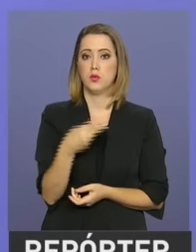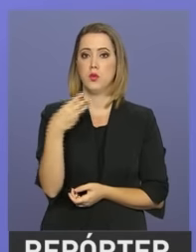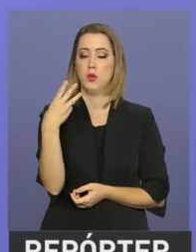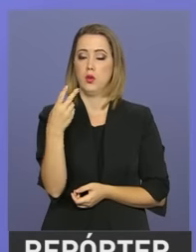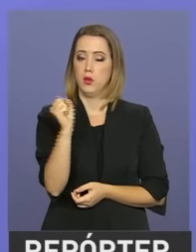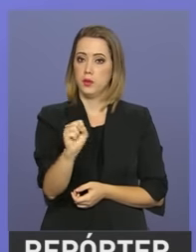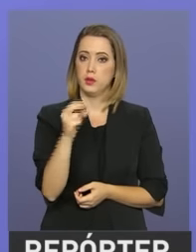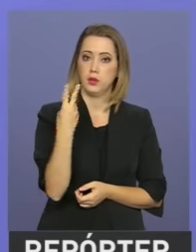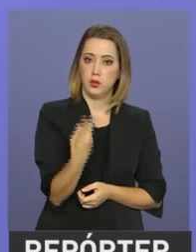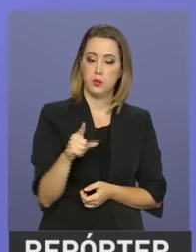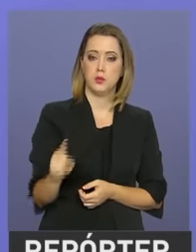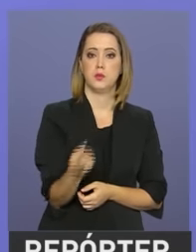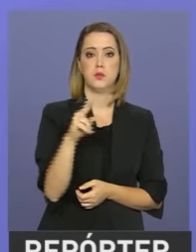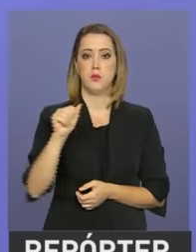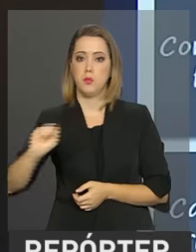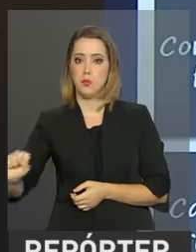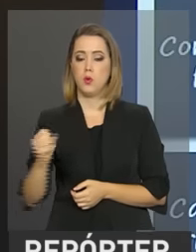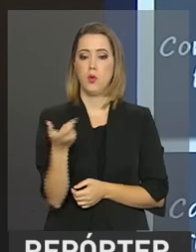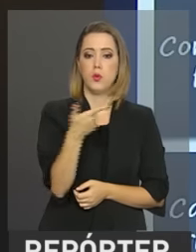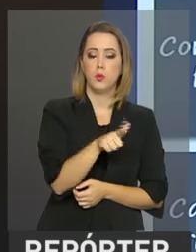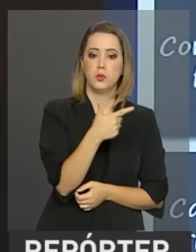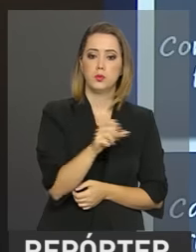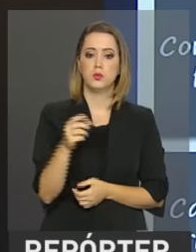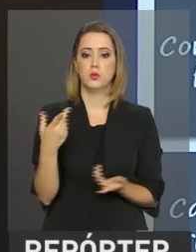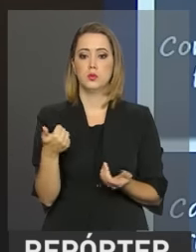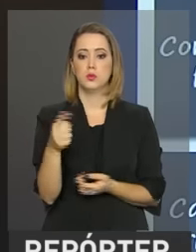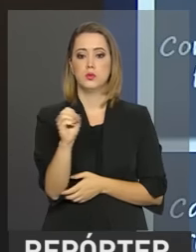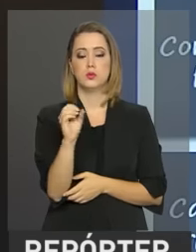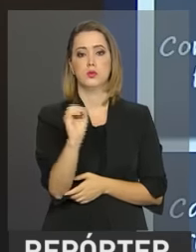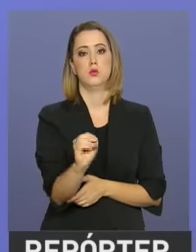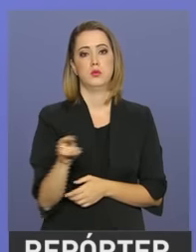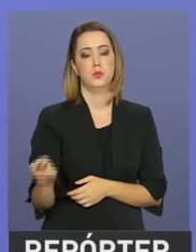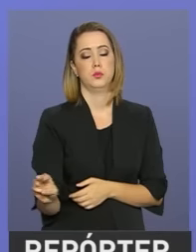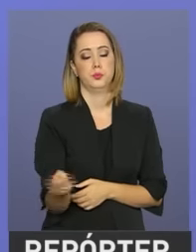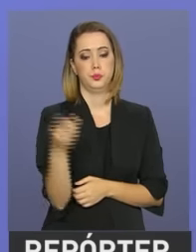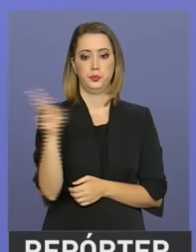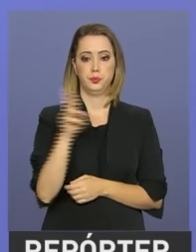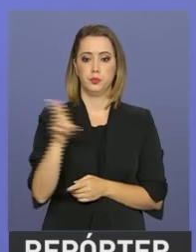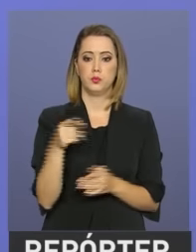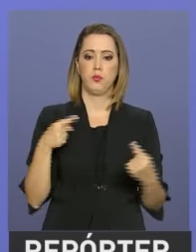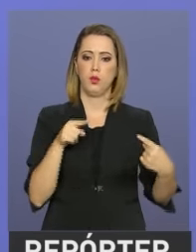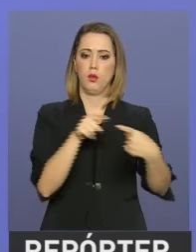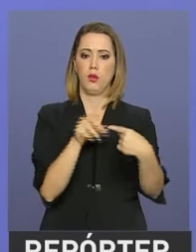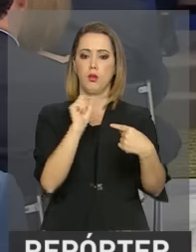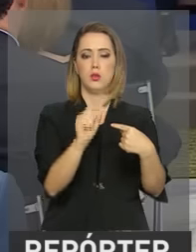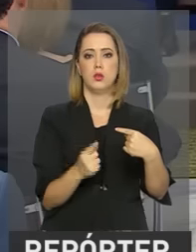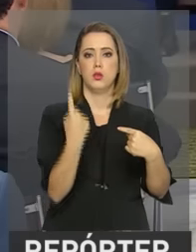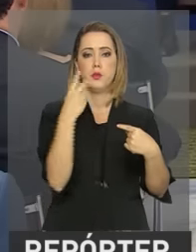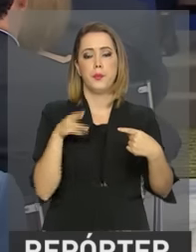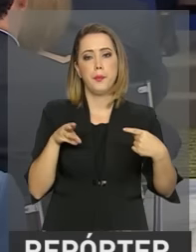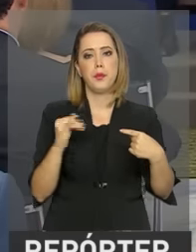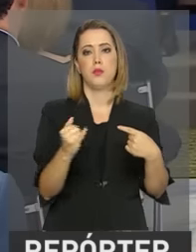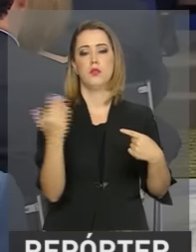2017 outros r50 milhões de reais vão para o tempo integral a meta é investir até r. milhão me